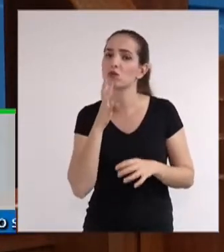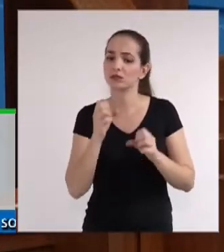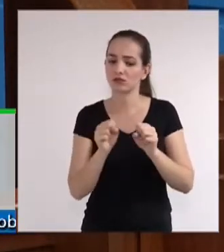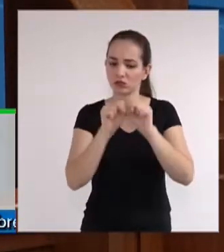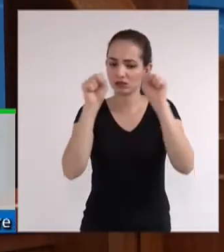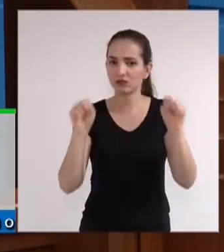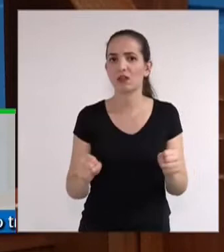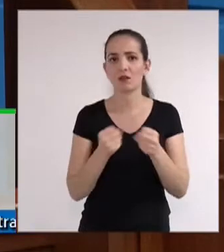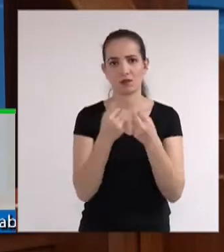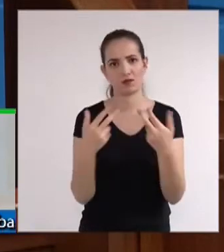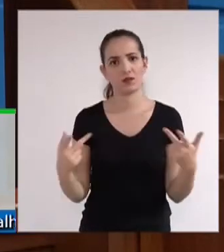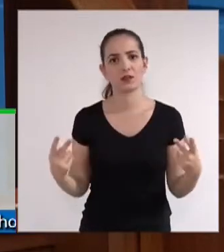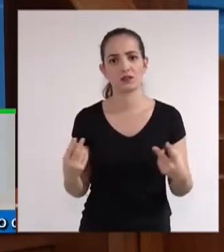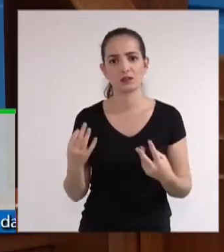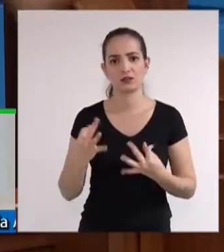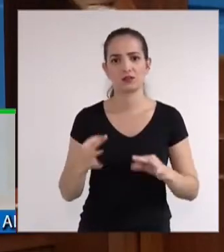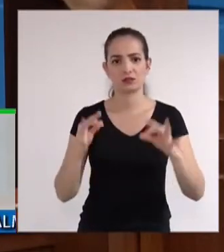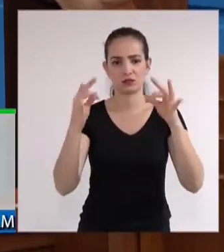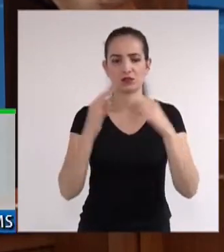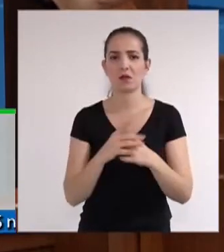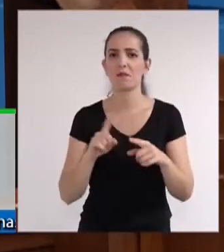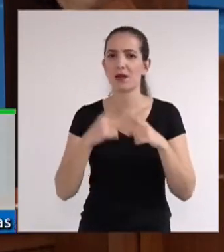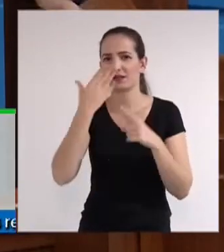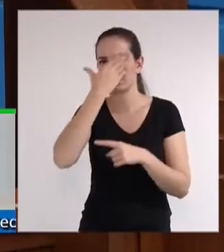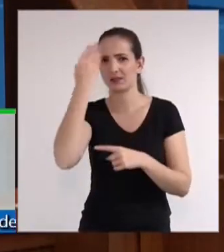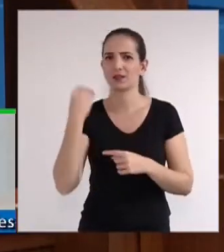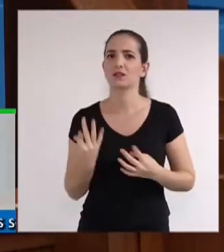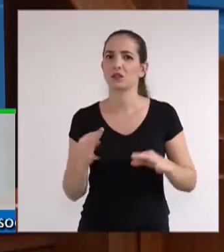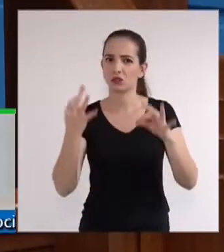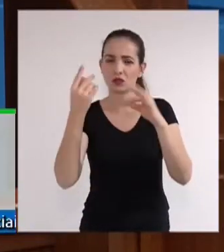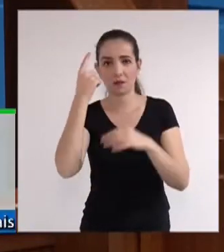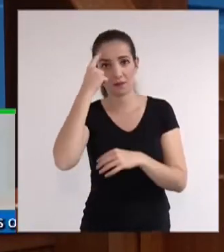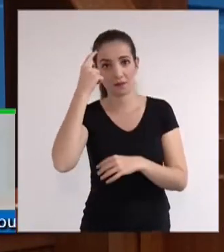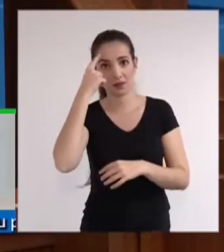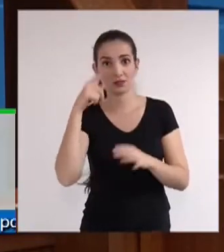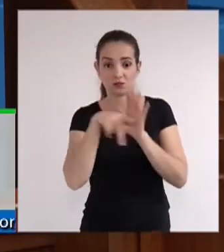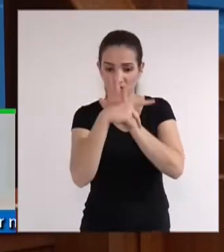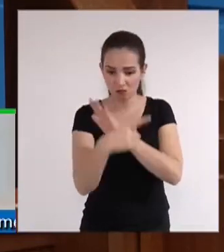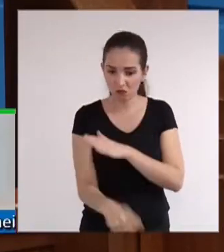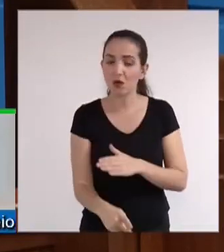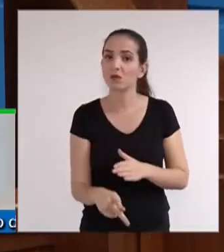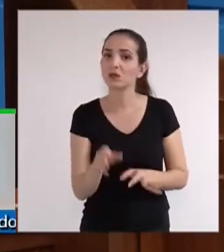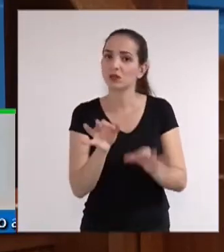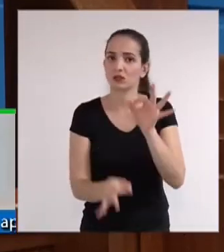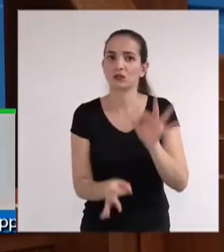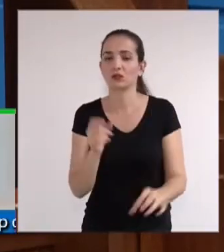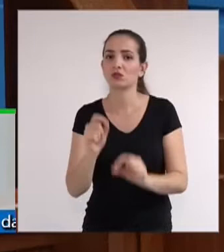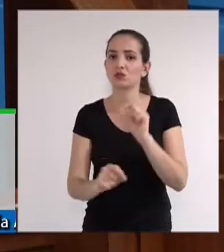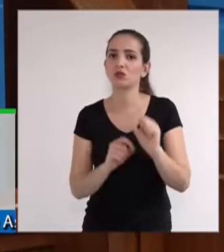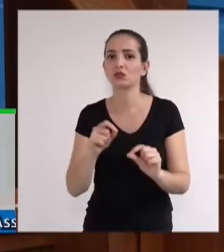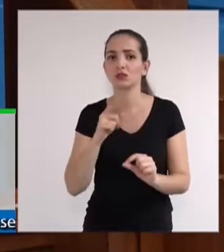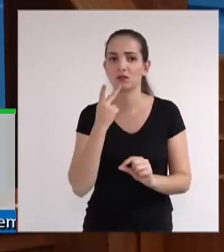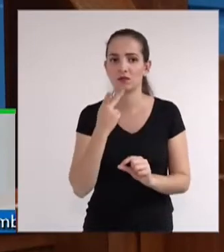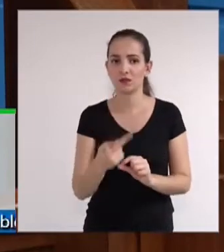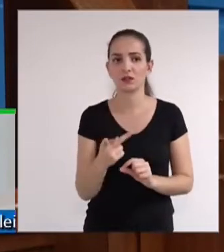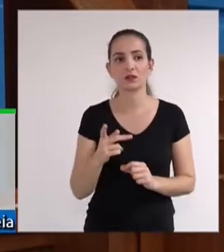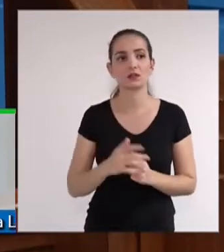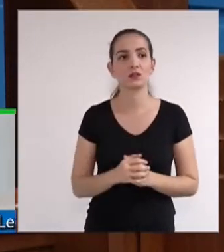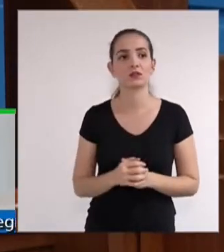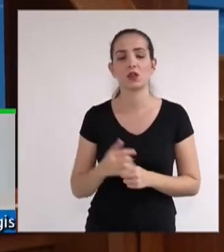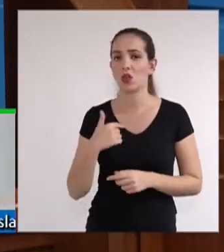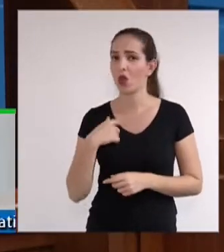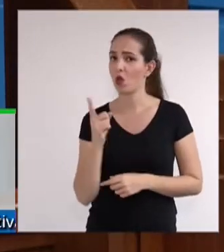informação. Mas esqueçam a tecnologia, pensem no ato jurídico. E no que diz respeito ao ato jurídico, eu não